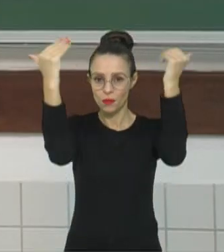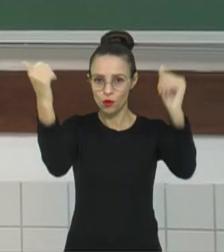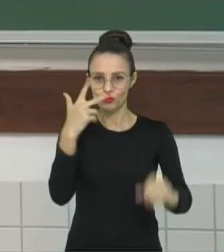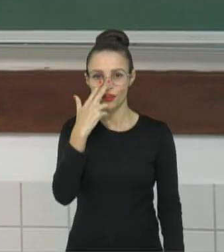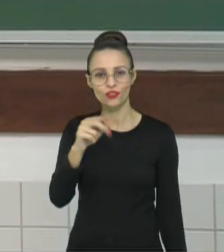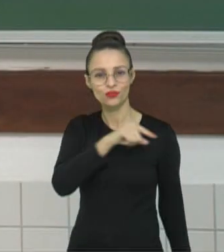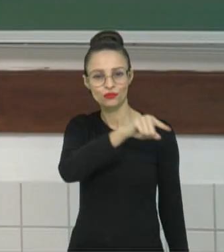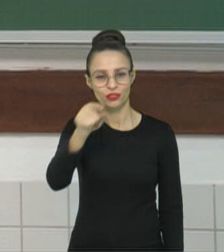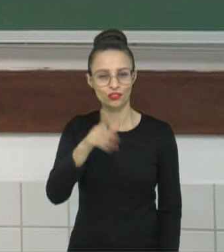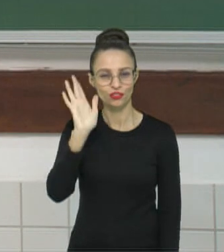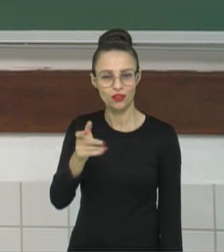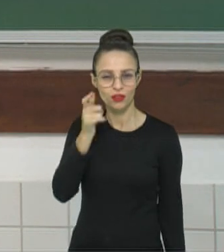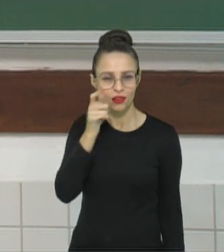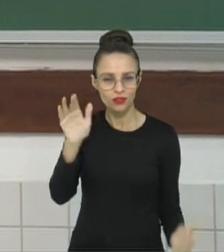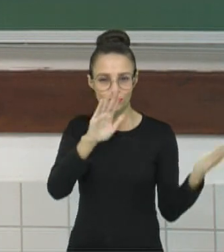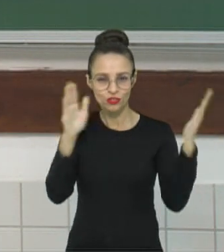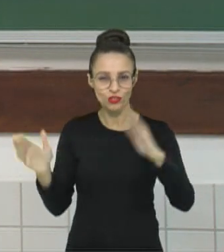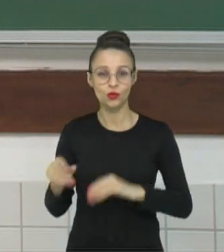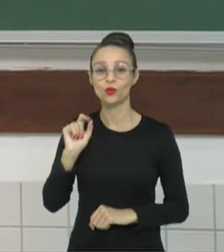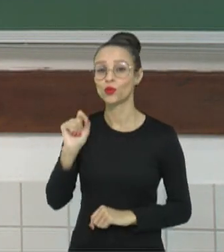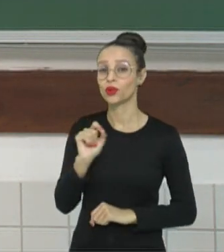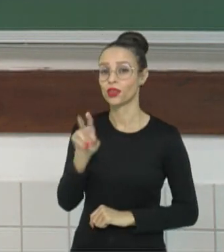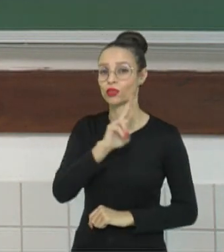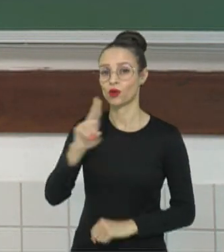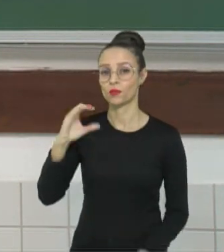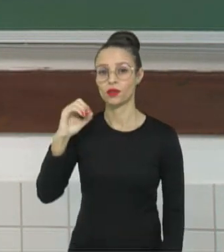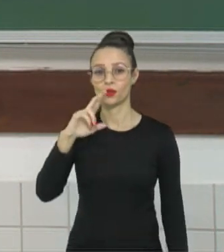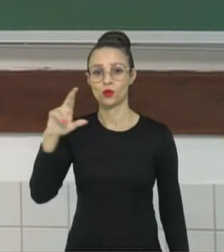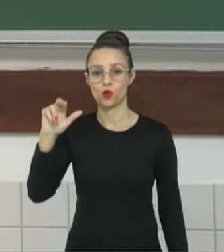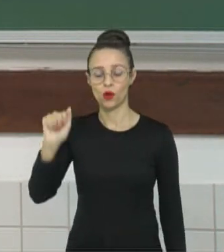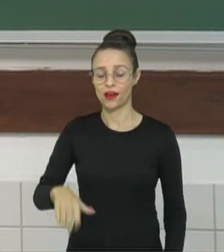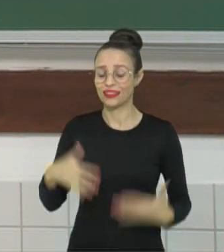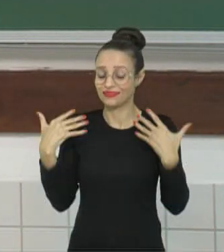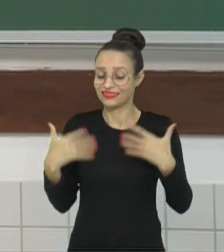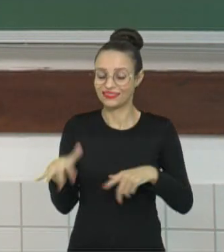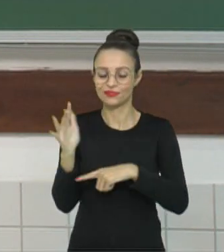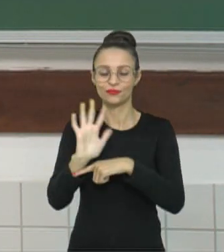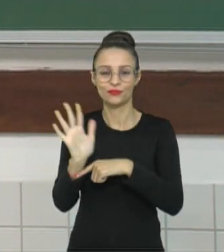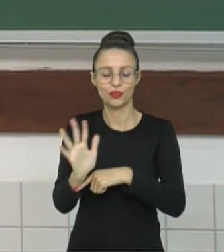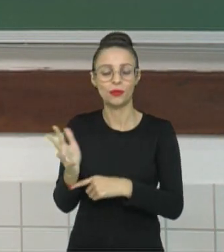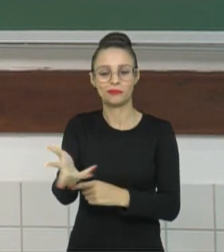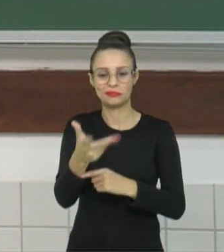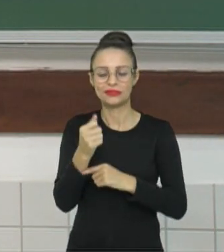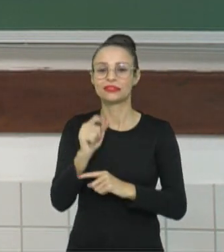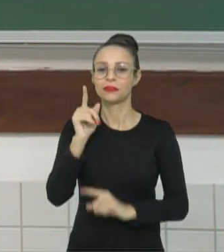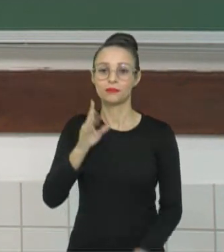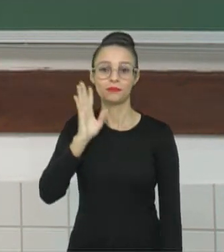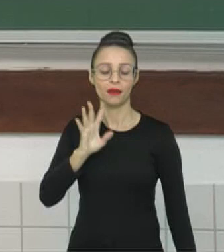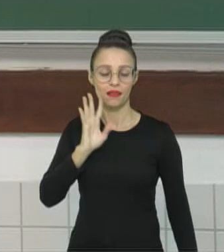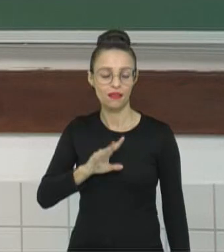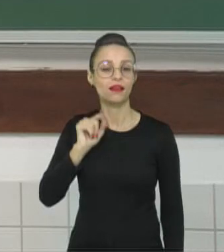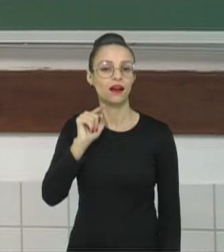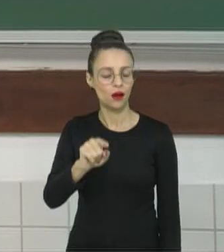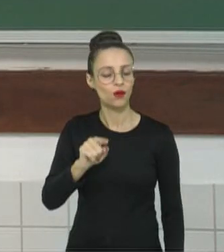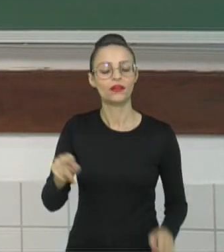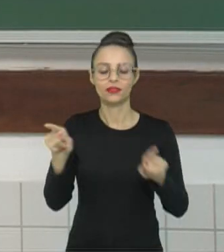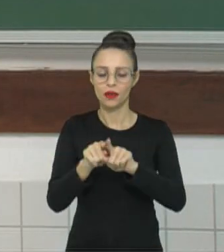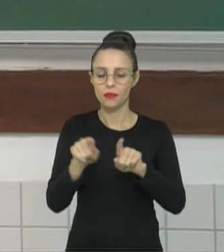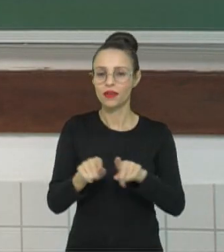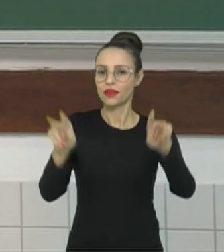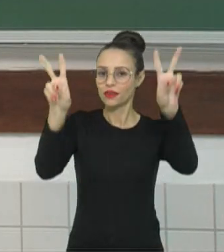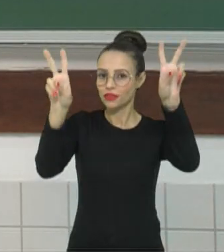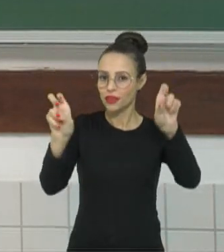vocês já tenham visto, que é um filme chamado Corra. É um filme bem interessante, é um filme ali de suspense que também